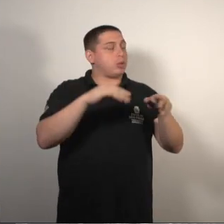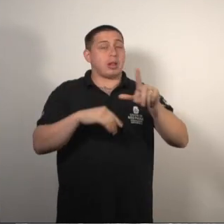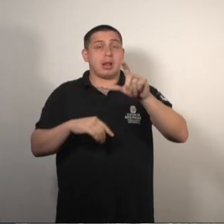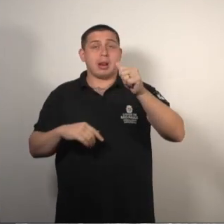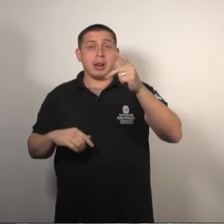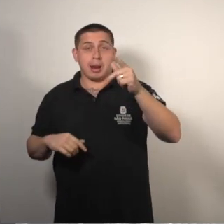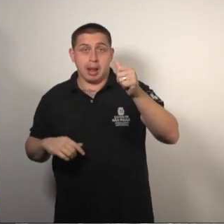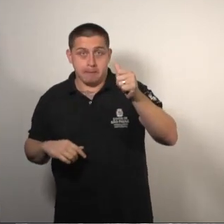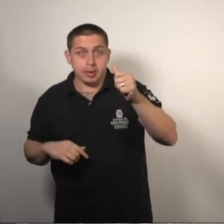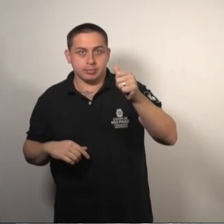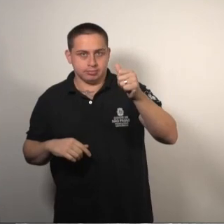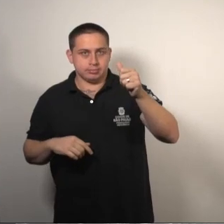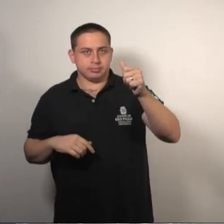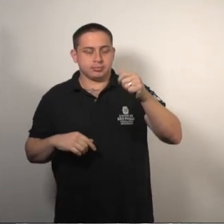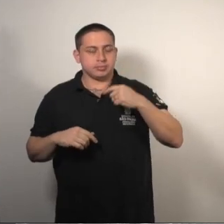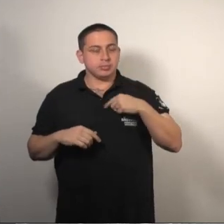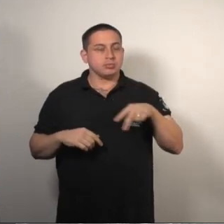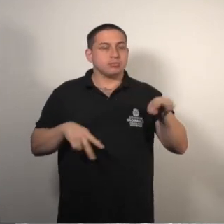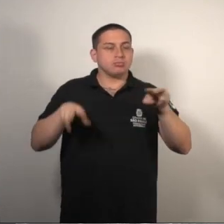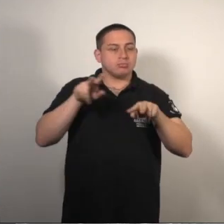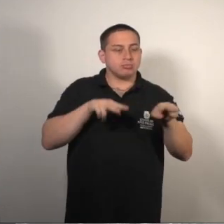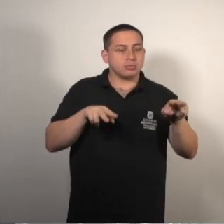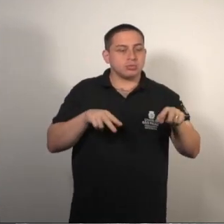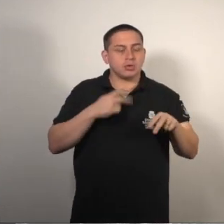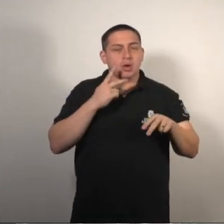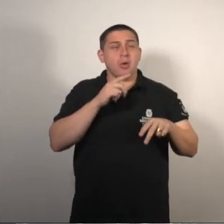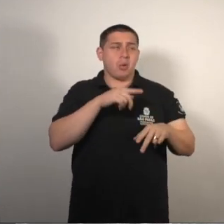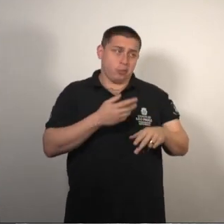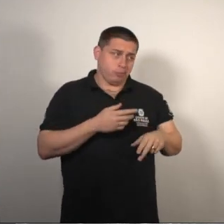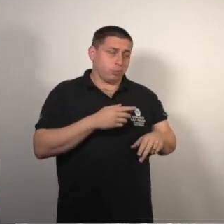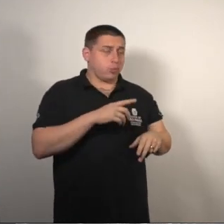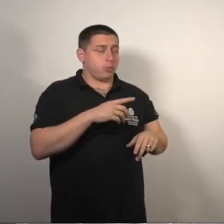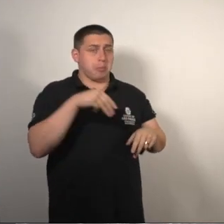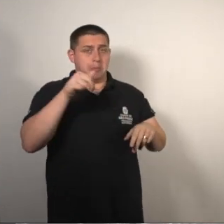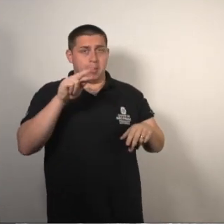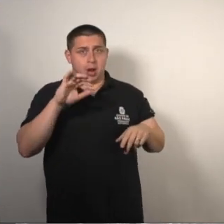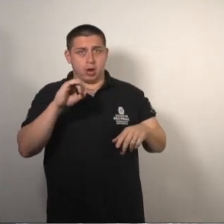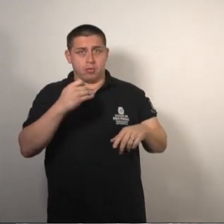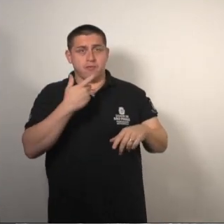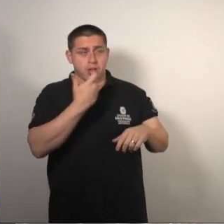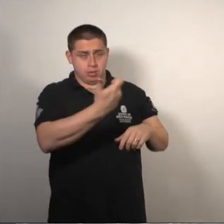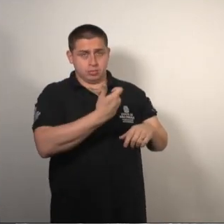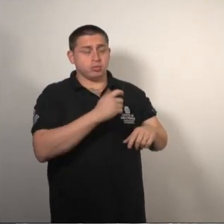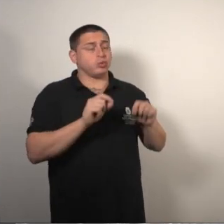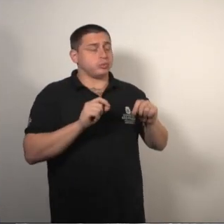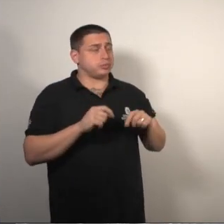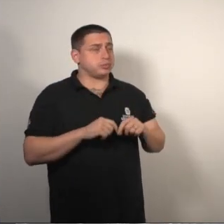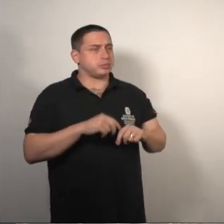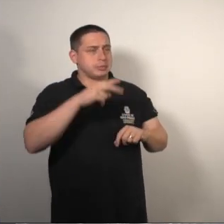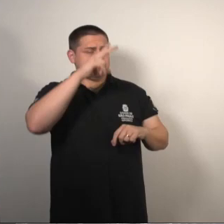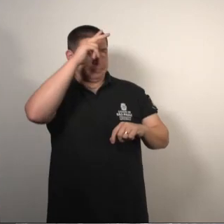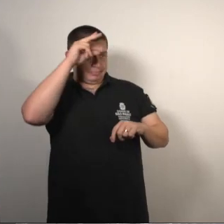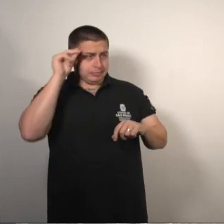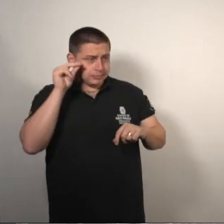Mário Sérgio. E o Mário Sérgio me falava, prefeito, aqui na Via da Lapa, me mostrou os equipamentos, já